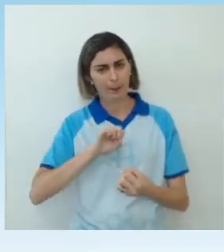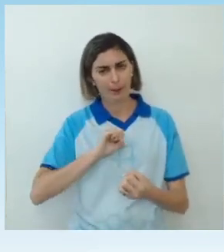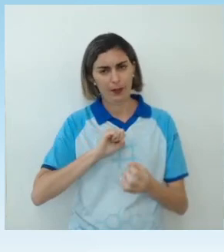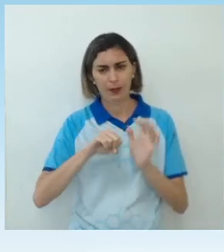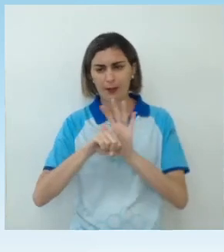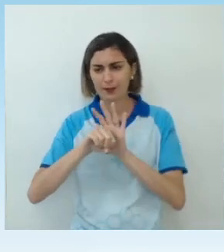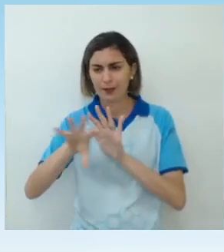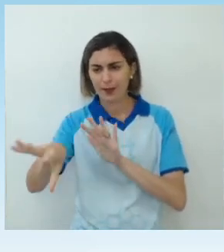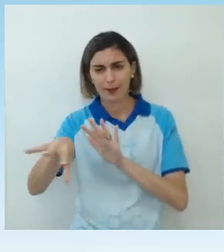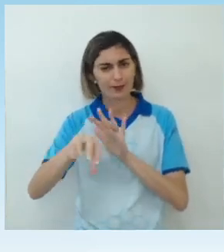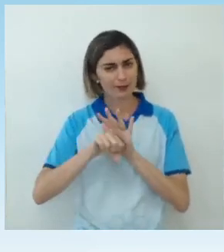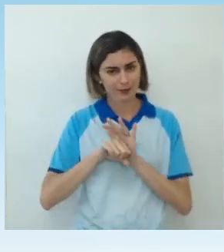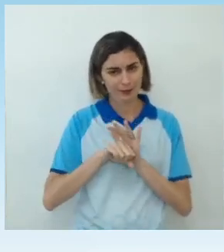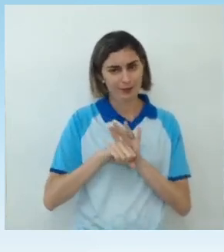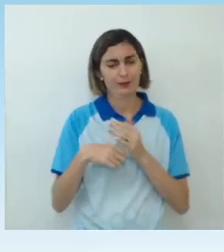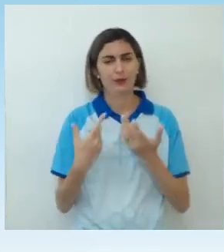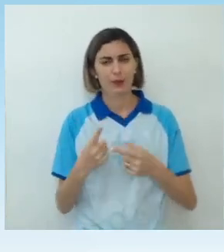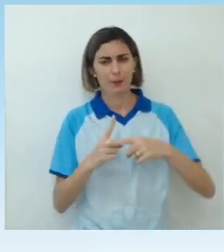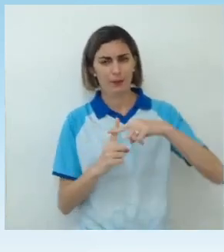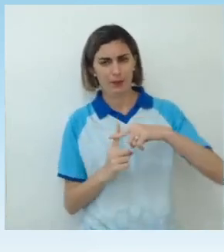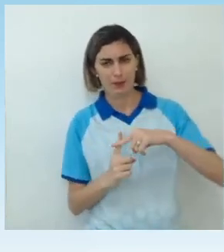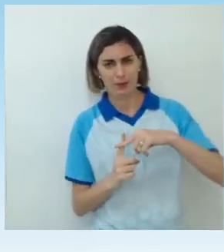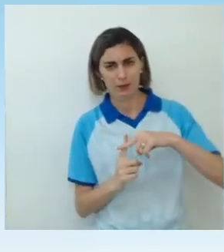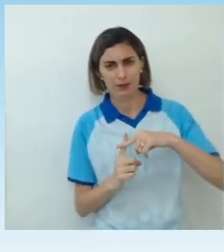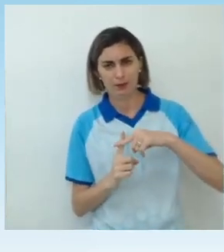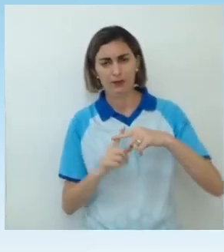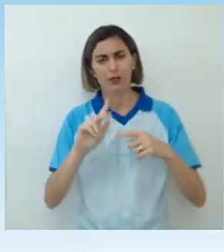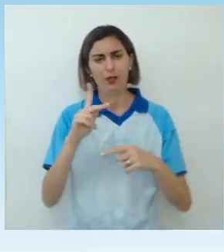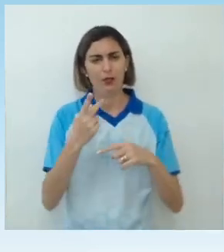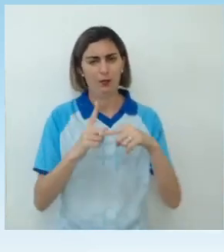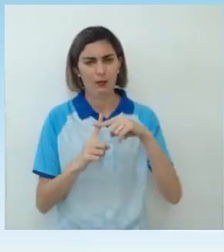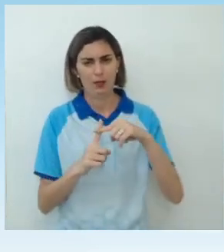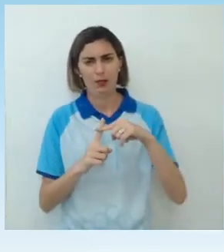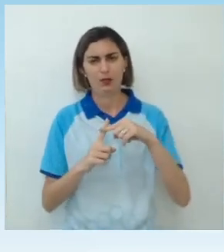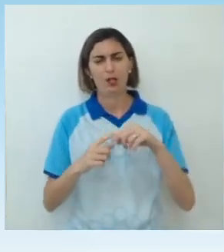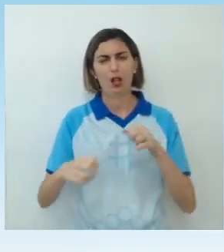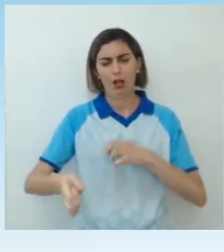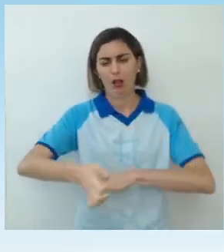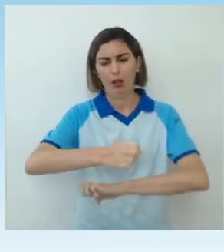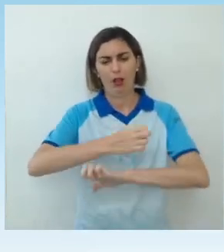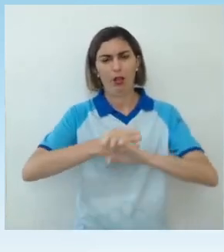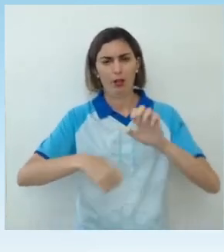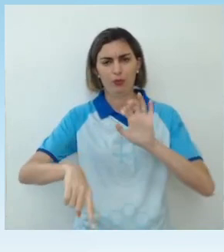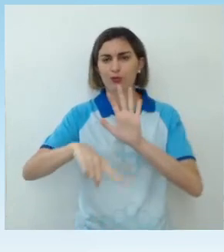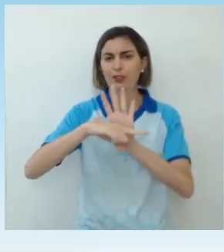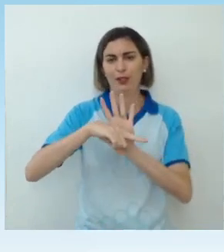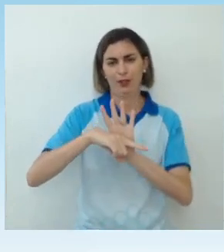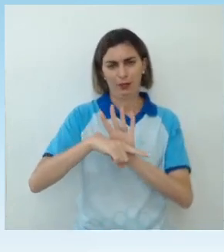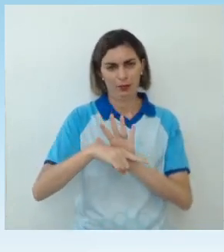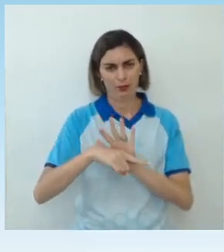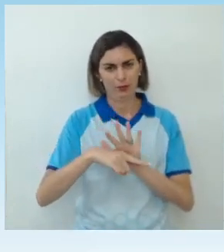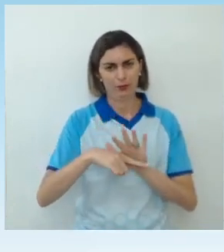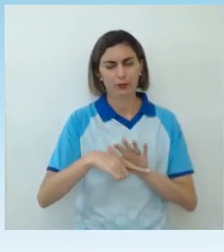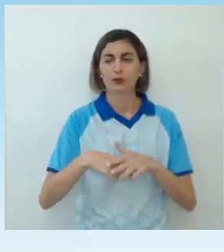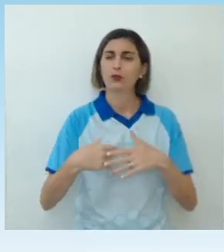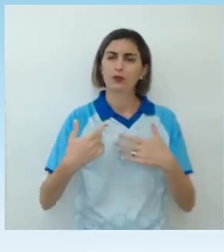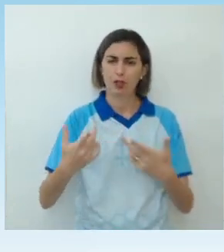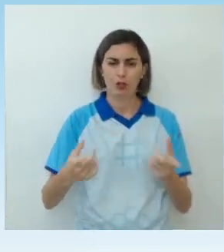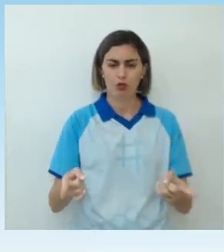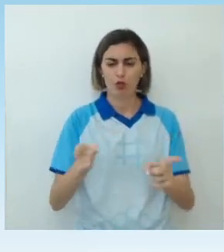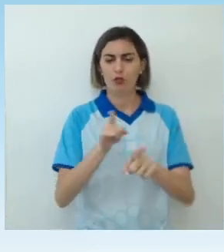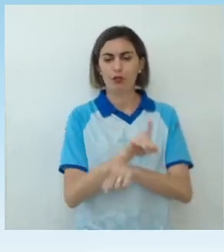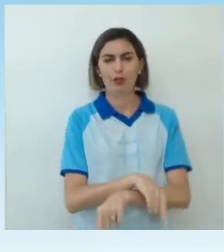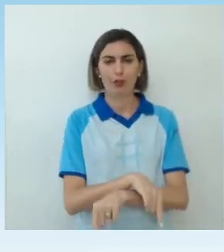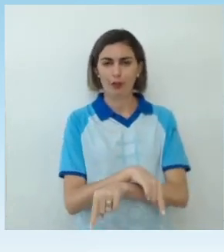de ser H+, cargas positivas, pares de elétrons, cargas negativas. Então, ele